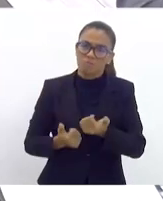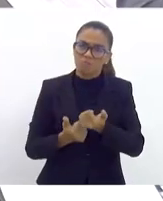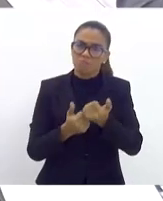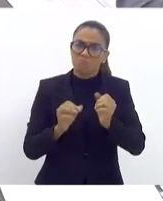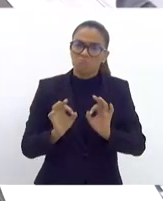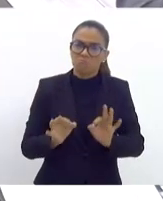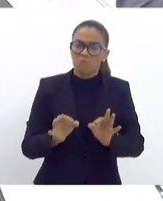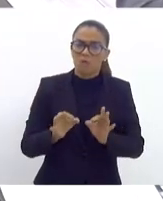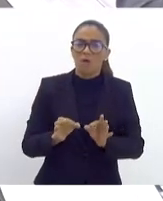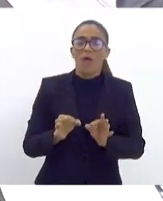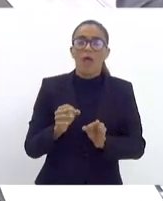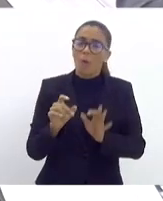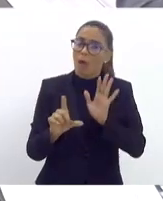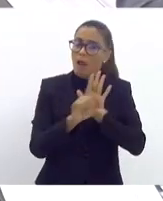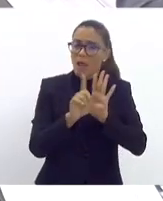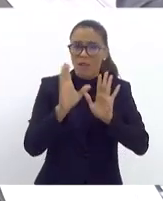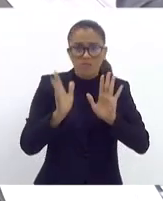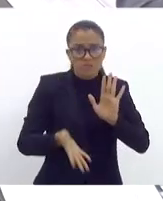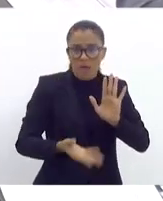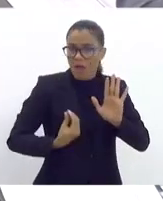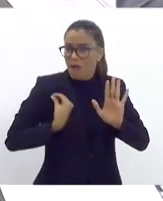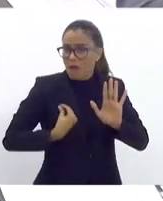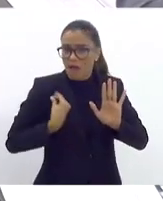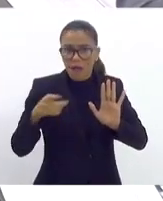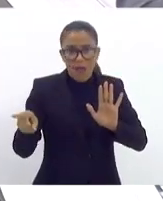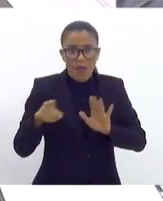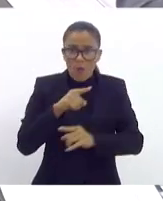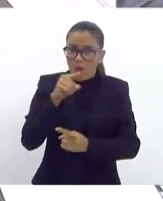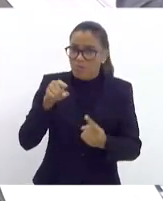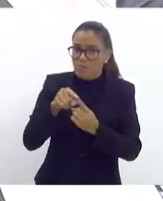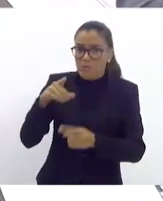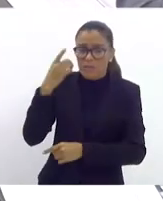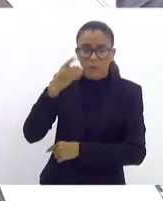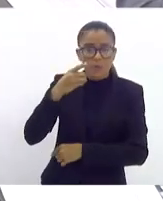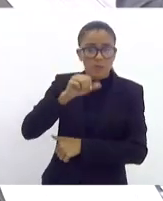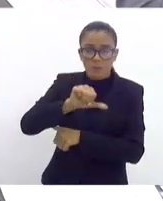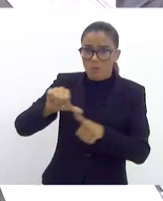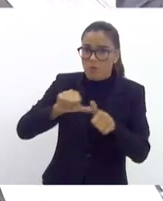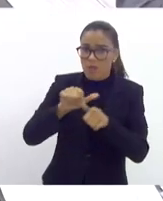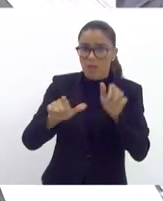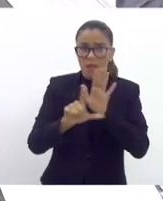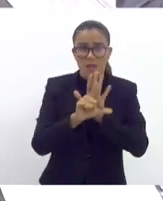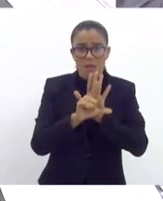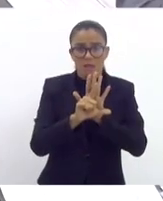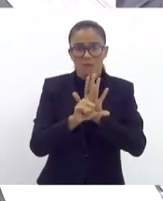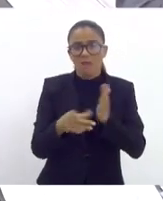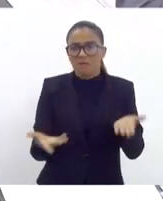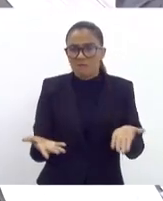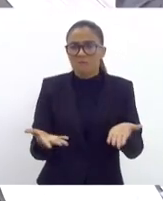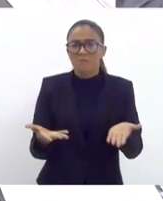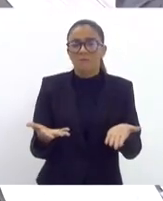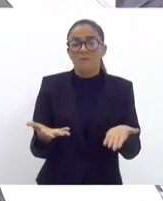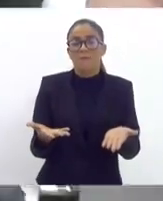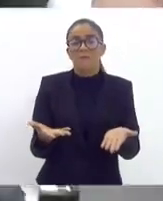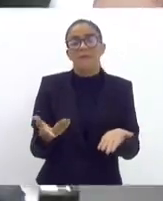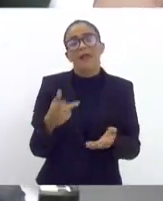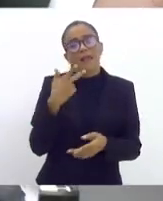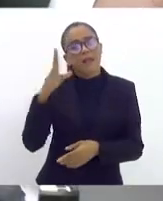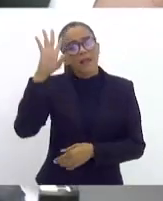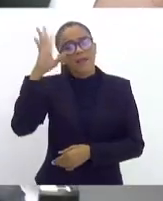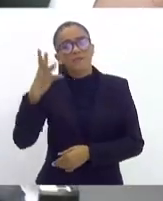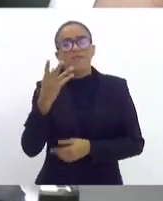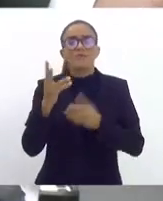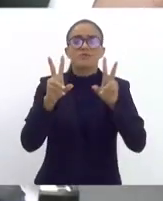ah já é uma lei ela tá mudando ali isso ao meu ver salvo o melhor juízo ele ele resolve